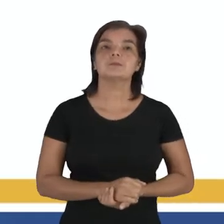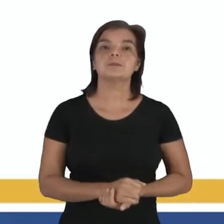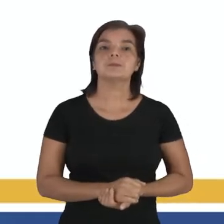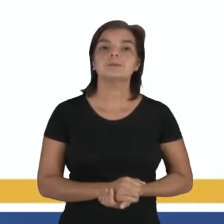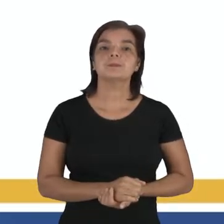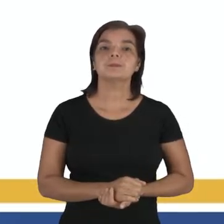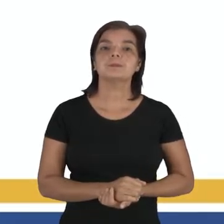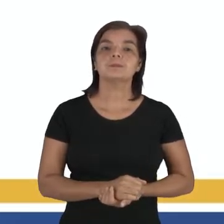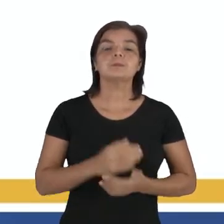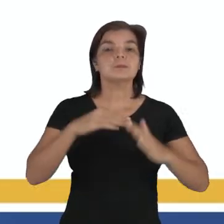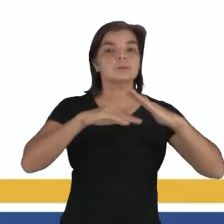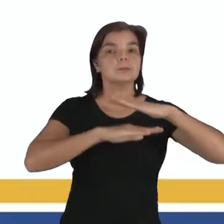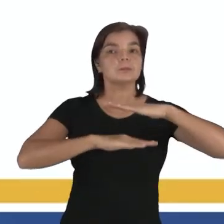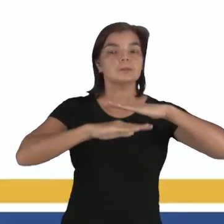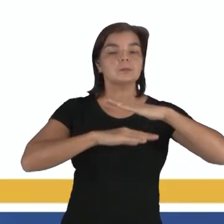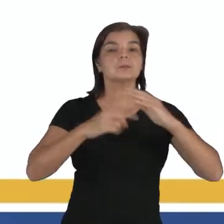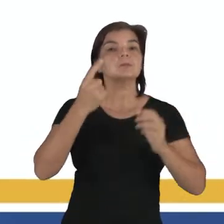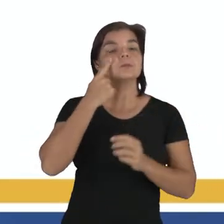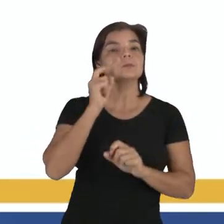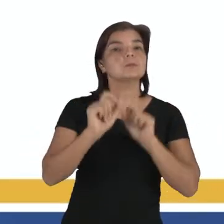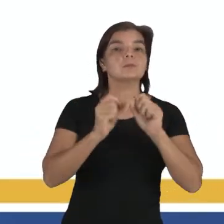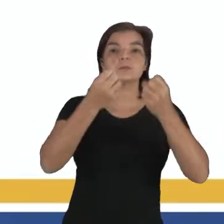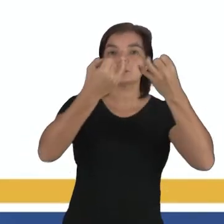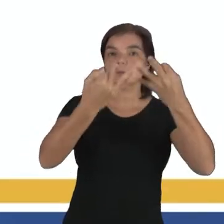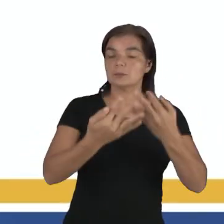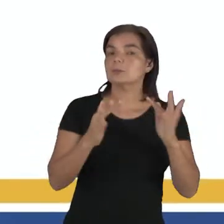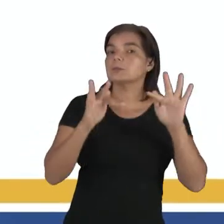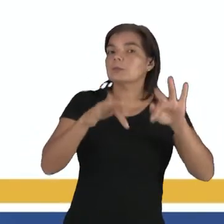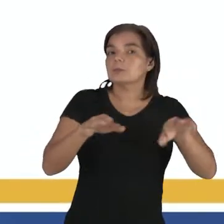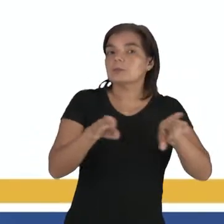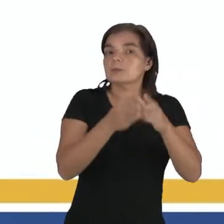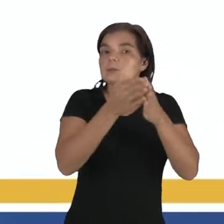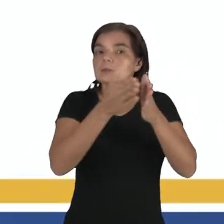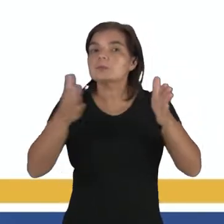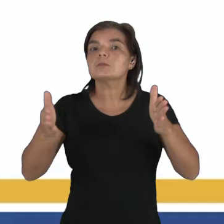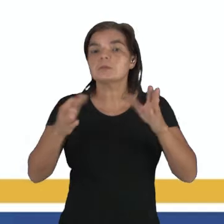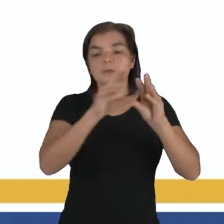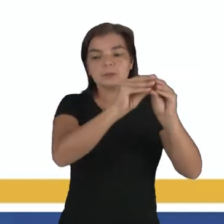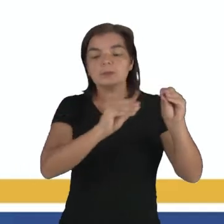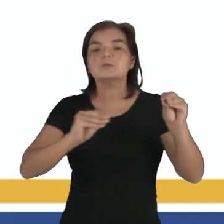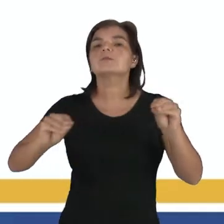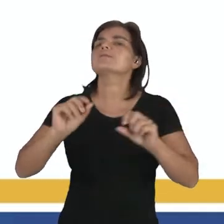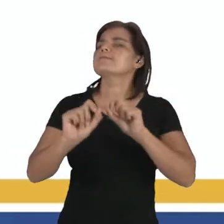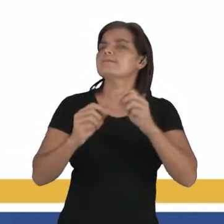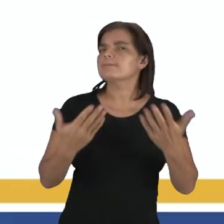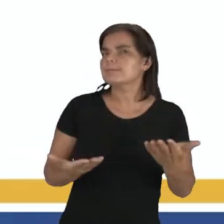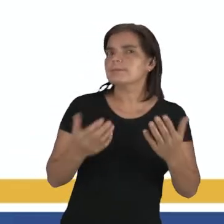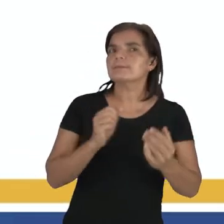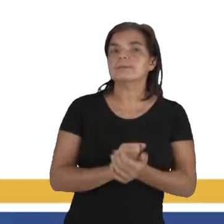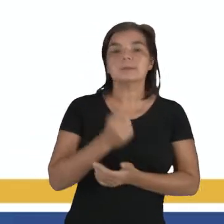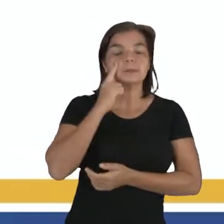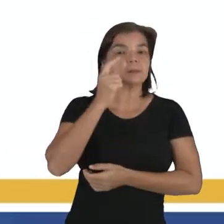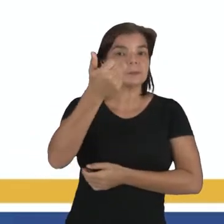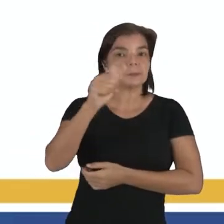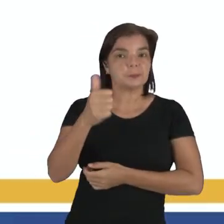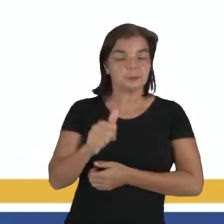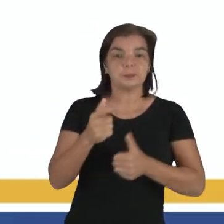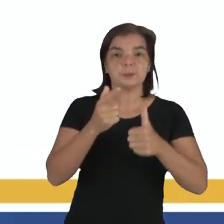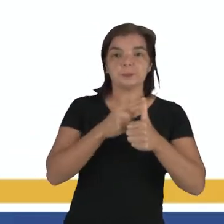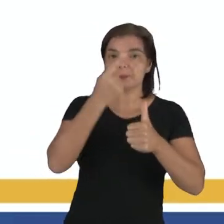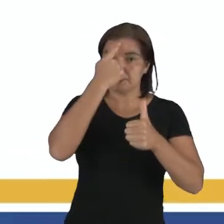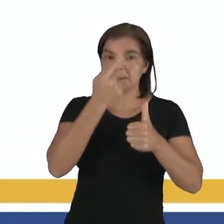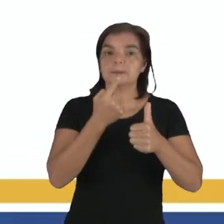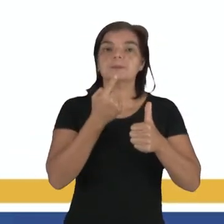E na parte de baixo, a gente tem a explicação final desse processo de transferência. Então, se tu analisar primeiro